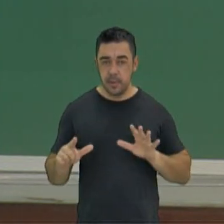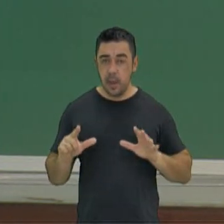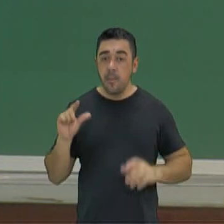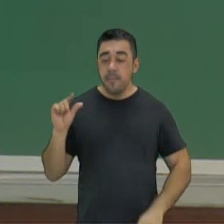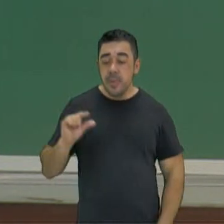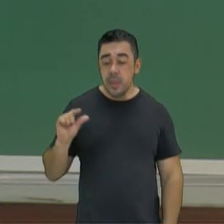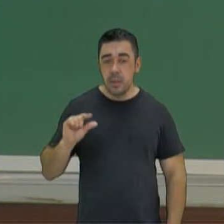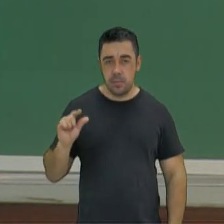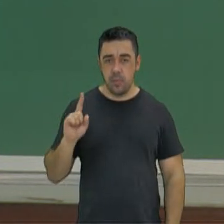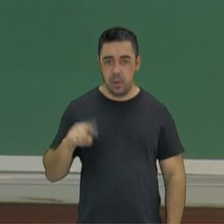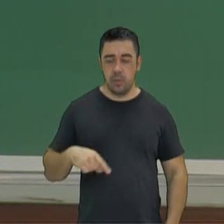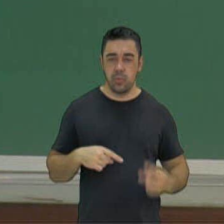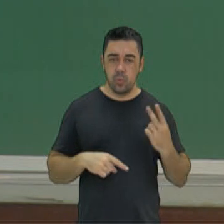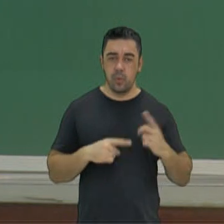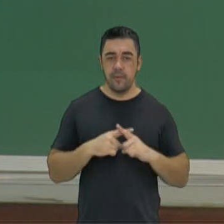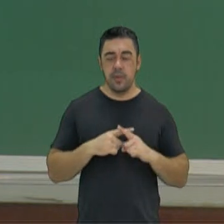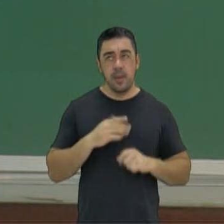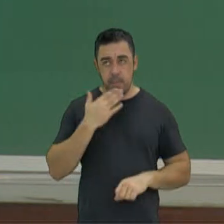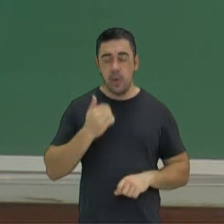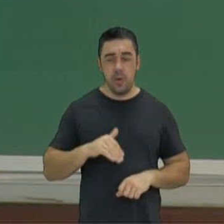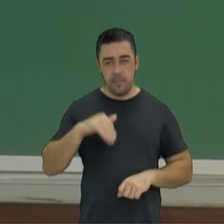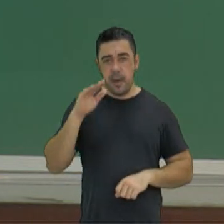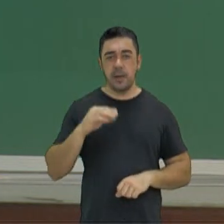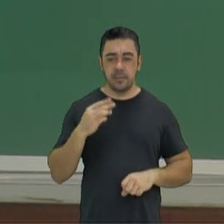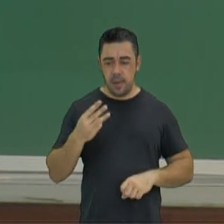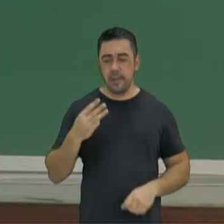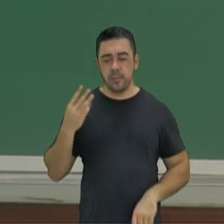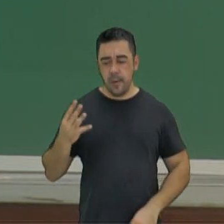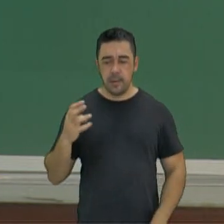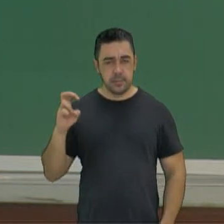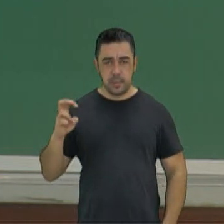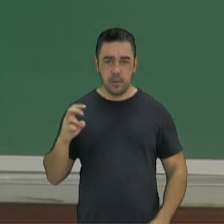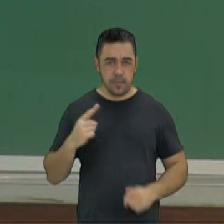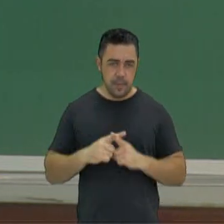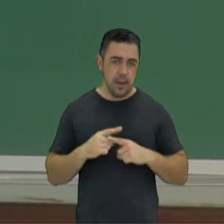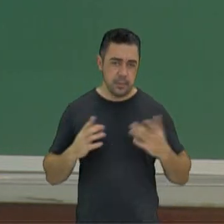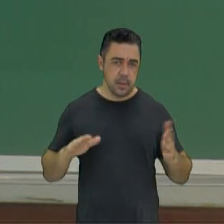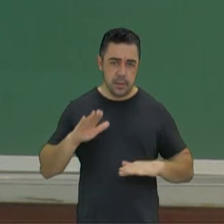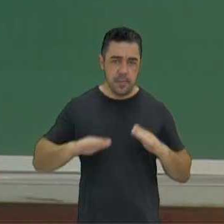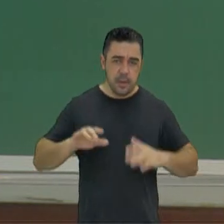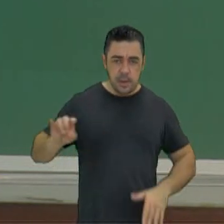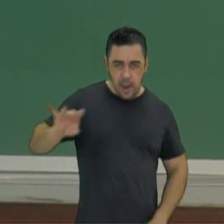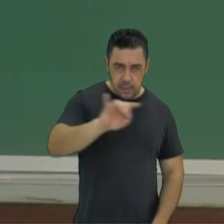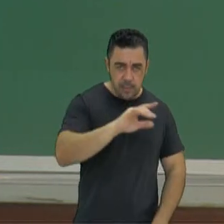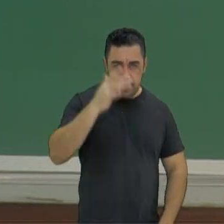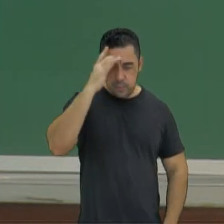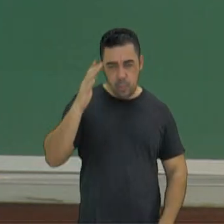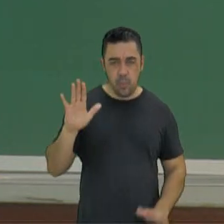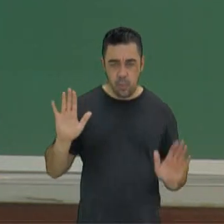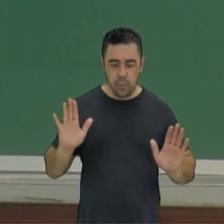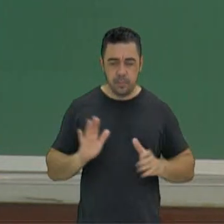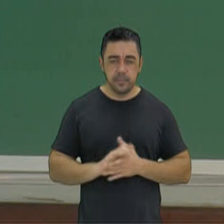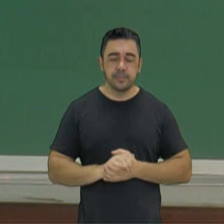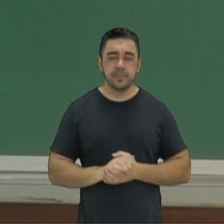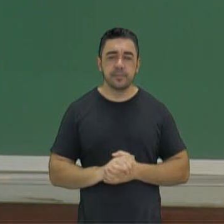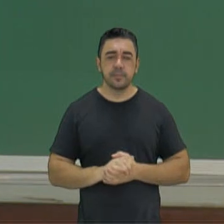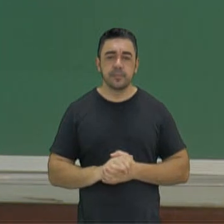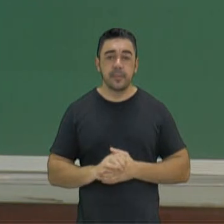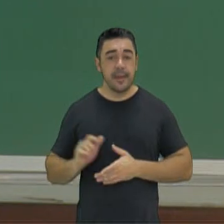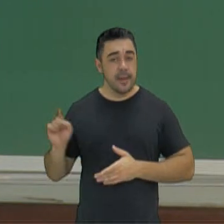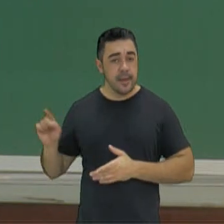mínimo. É interessante que se faça mais, é claro, dependendo da pessoa, da individualidade biológica. E